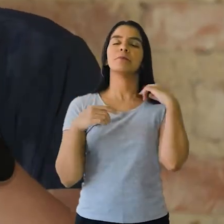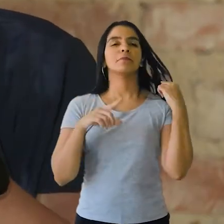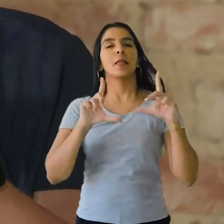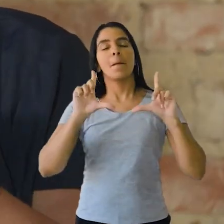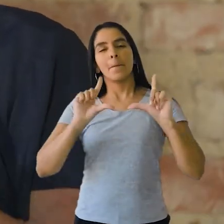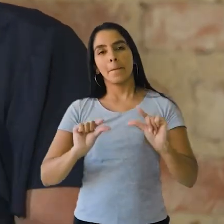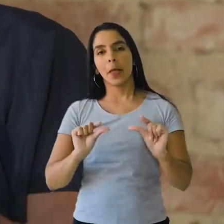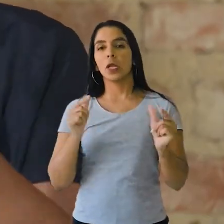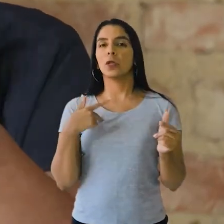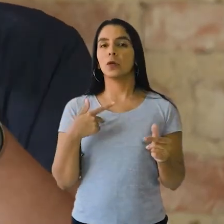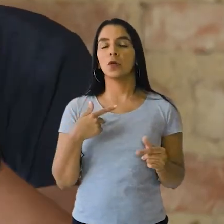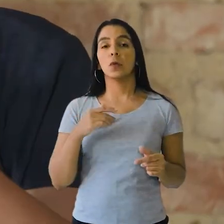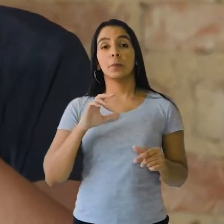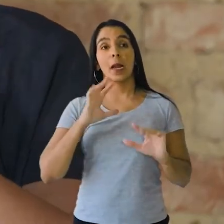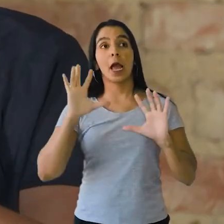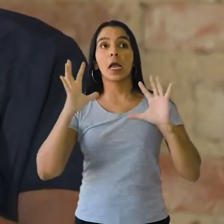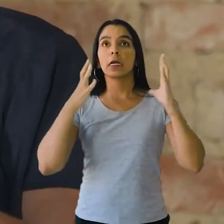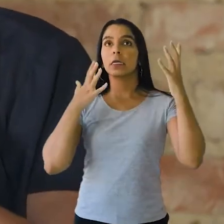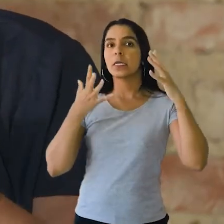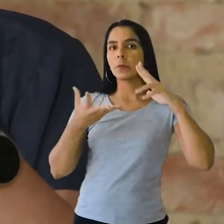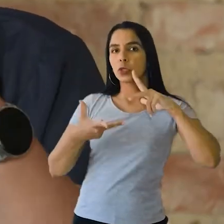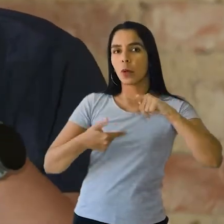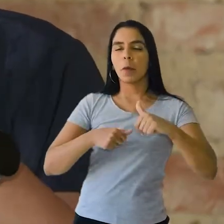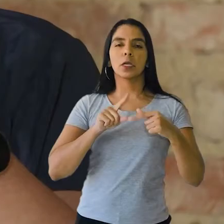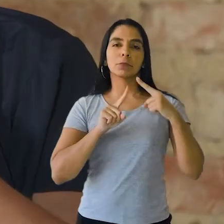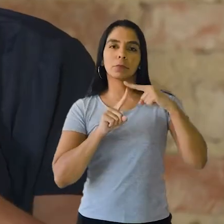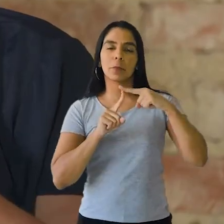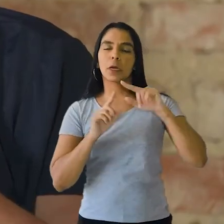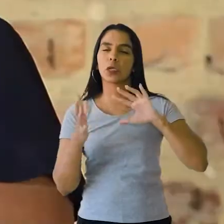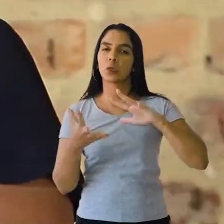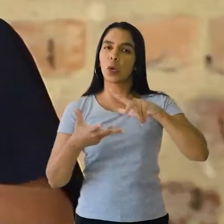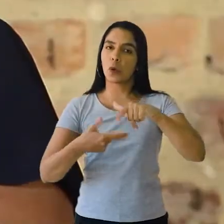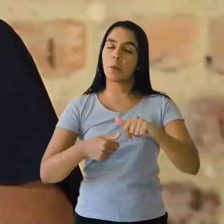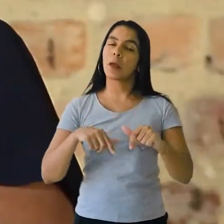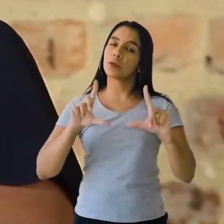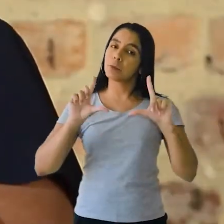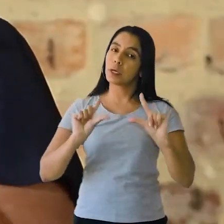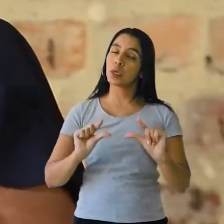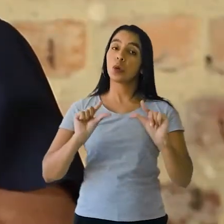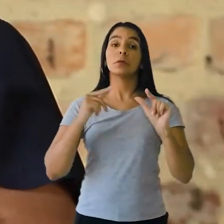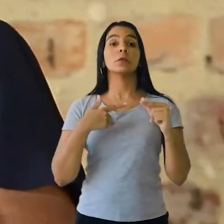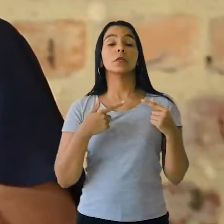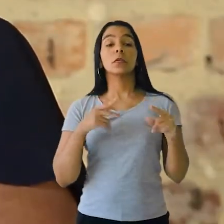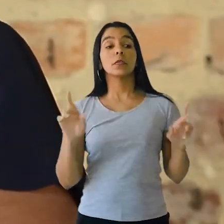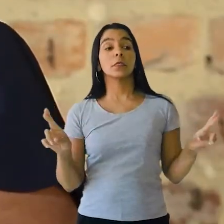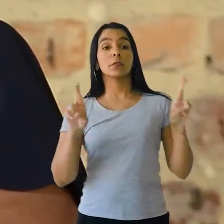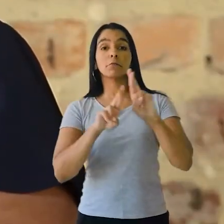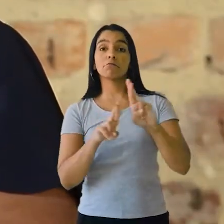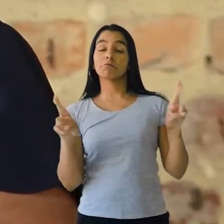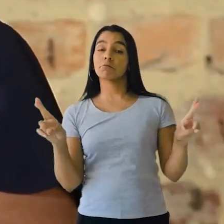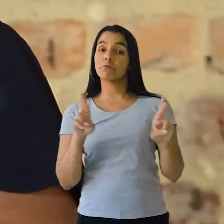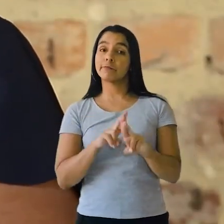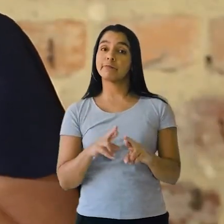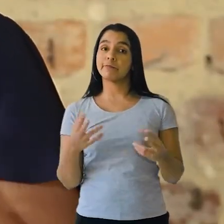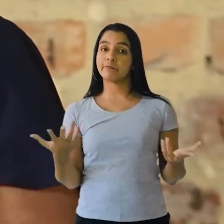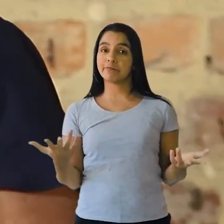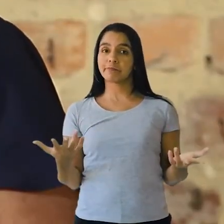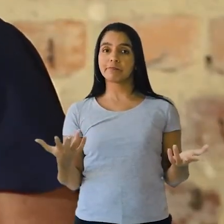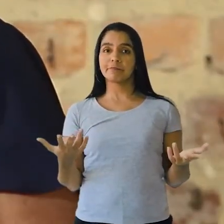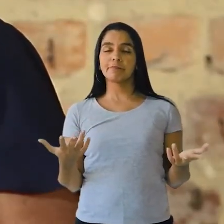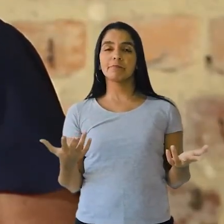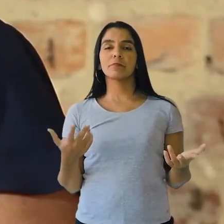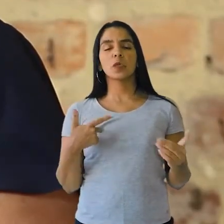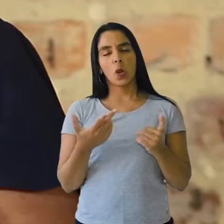mais negativo, né, um pouco menor, quer dizer, para climas globais, temperaturas globais um pouco menores, que